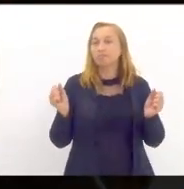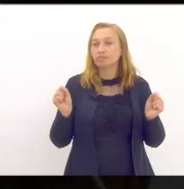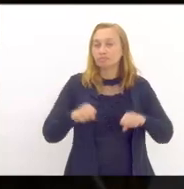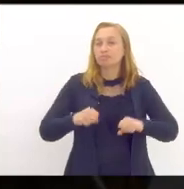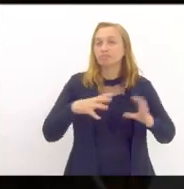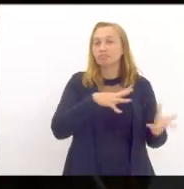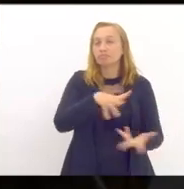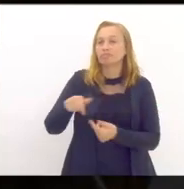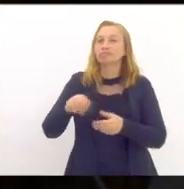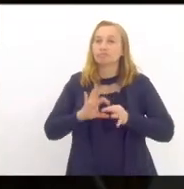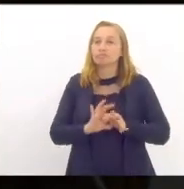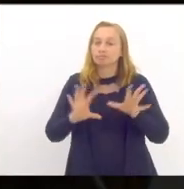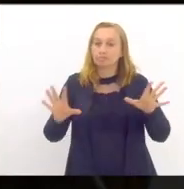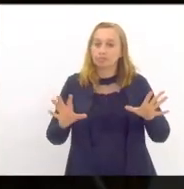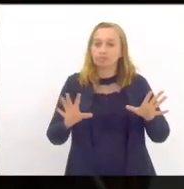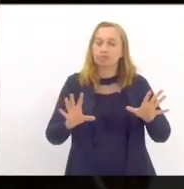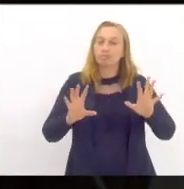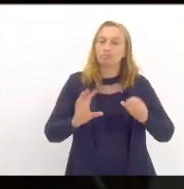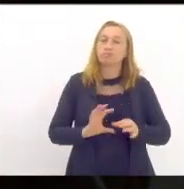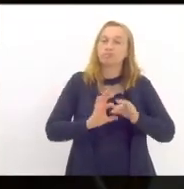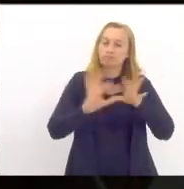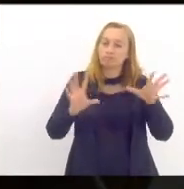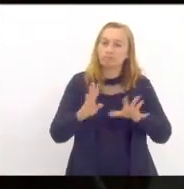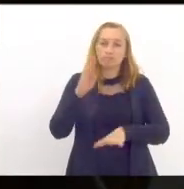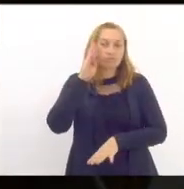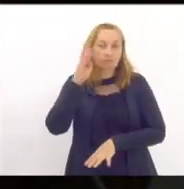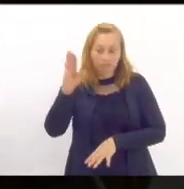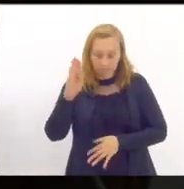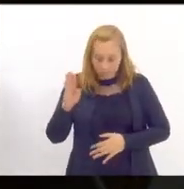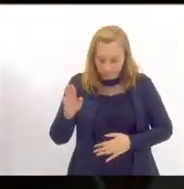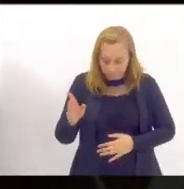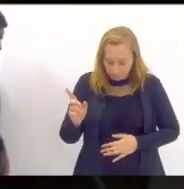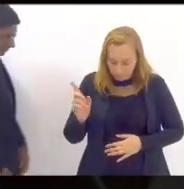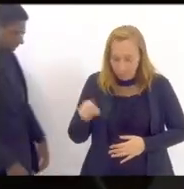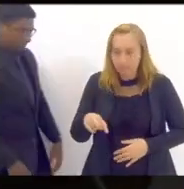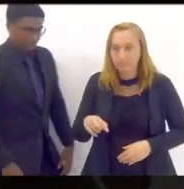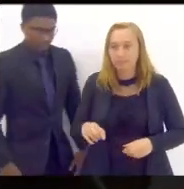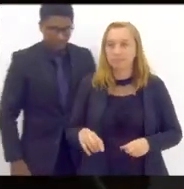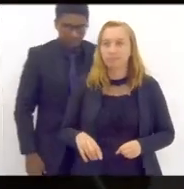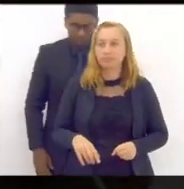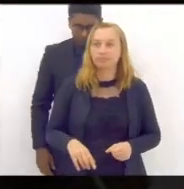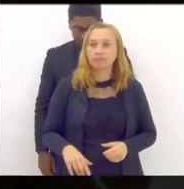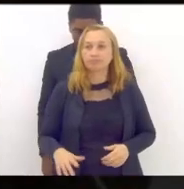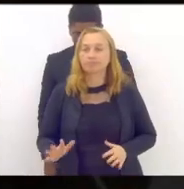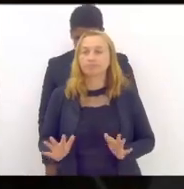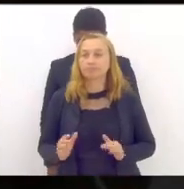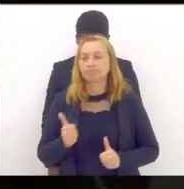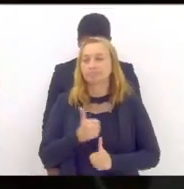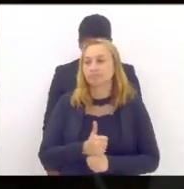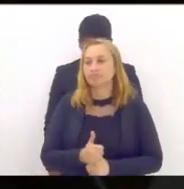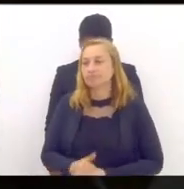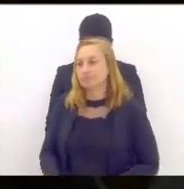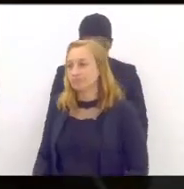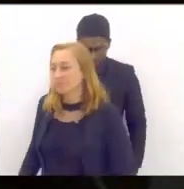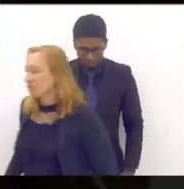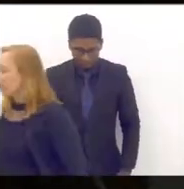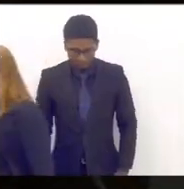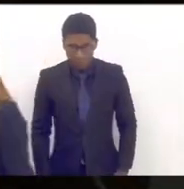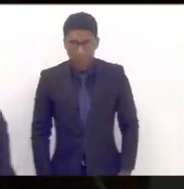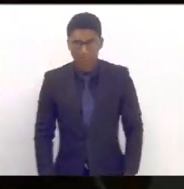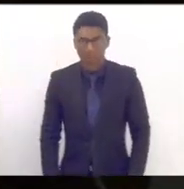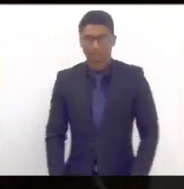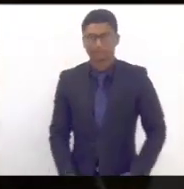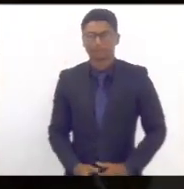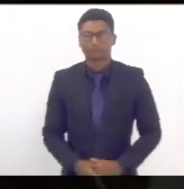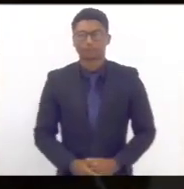mundo democrático, que a democracia é fundamental. Né? E aí, parafraseando aqui o